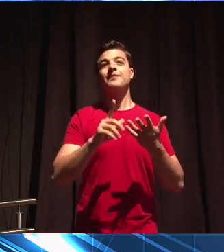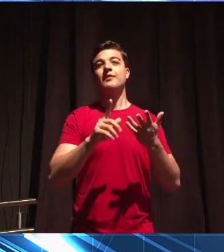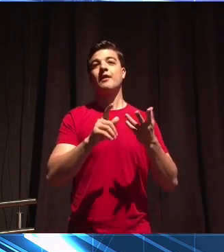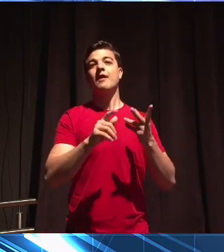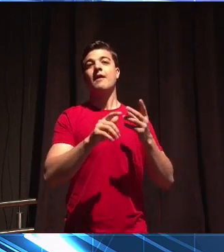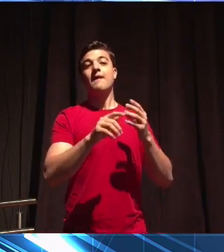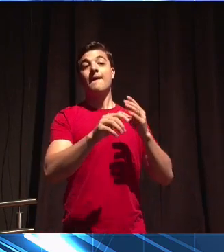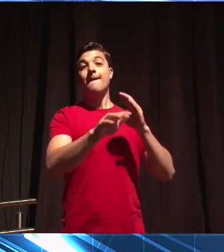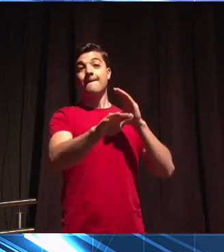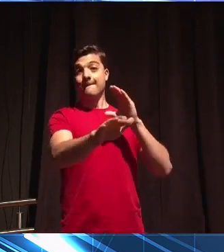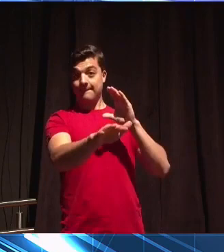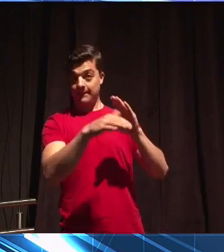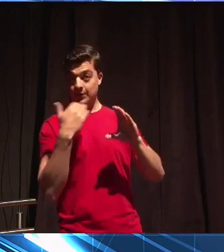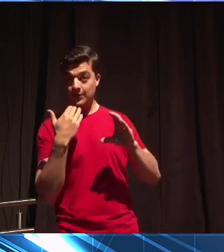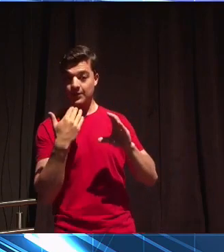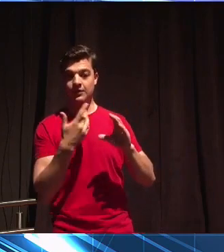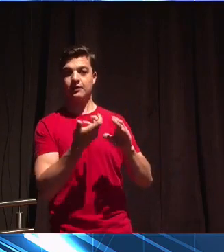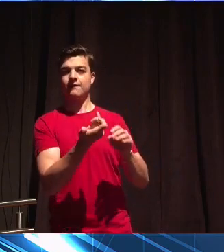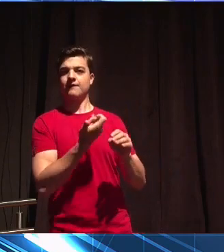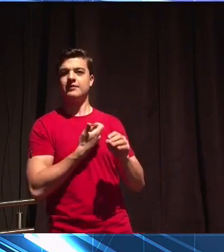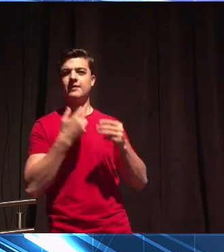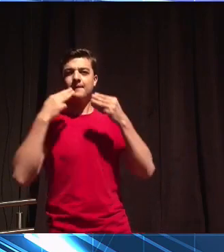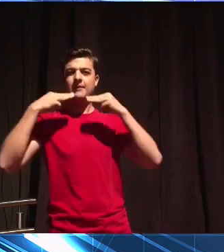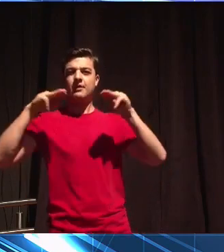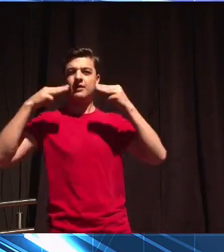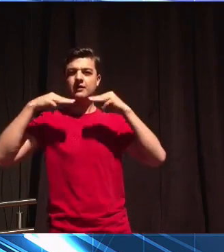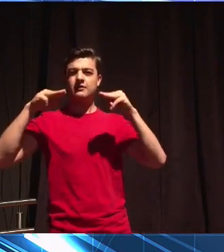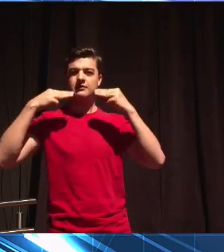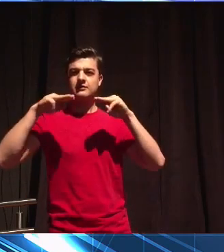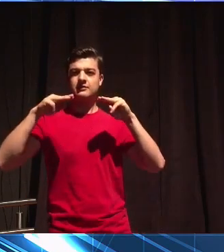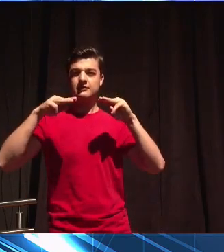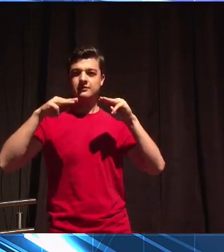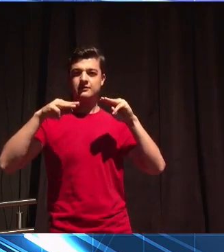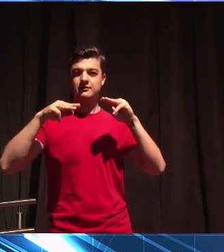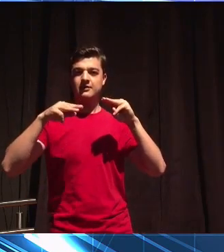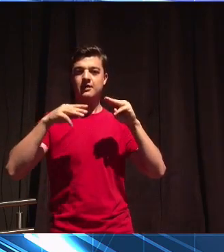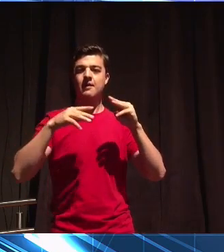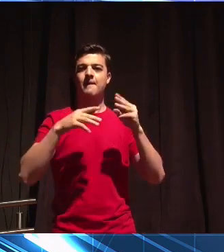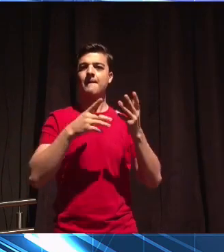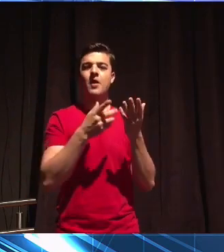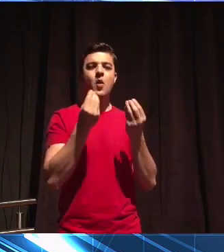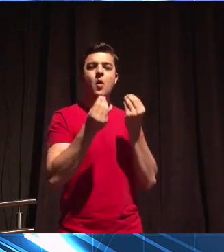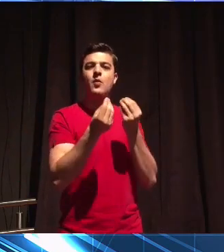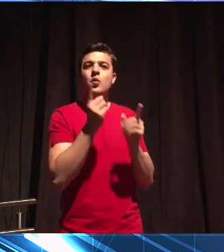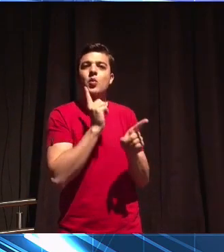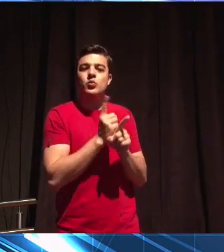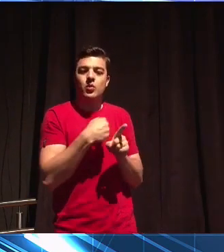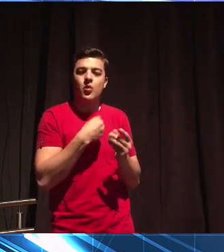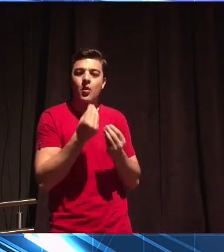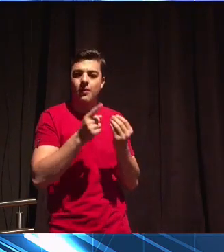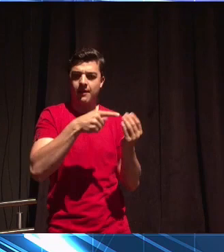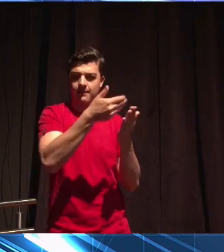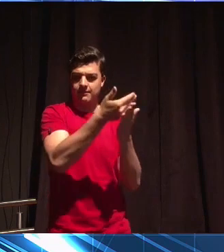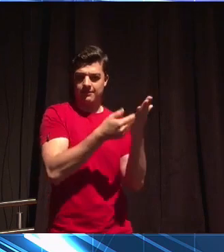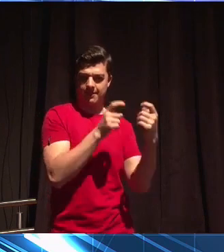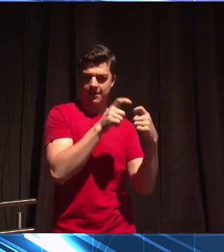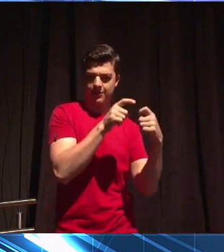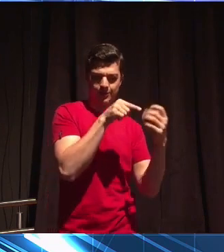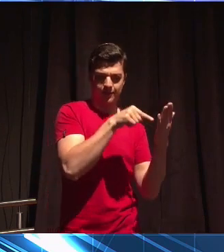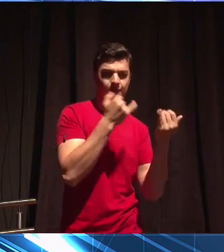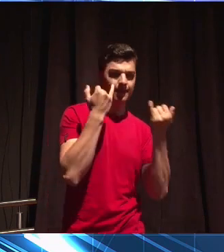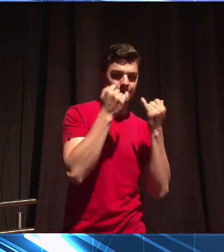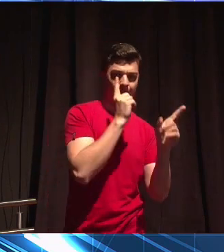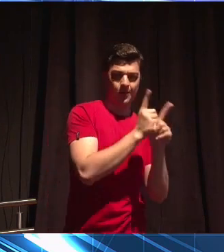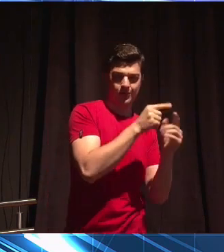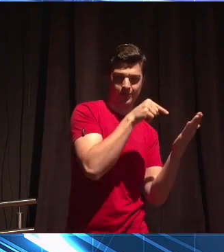mexeu com um dado sensível, que é um dado médico. A gente acabou de ver que dado neural, ele não necessariamente é dado médico. Eu posso trabalhar com ele em quesitos de